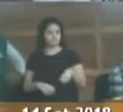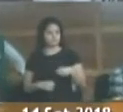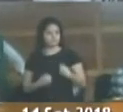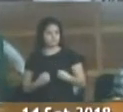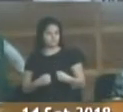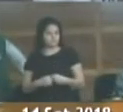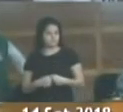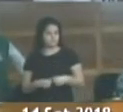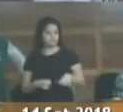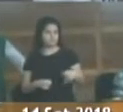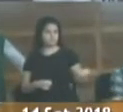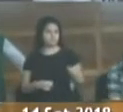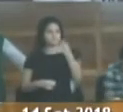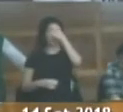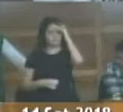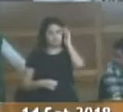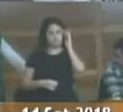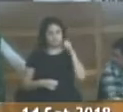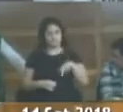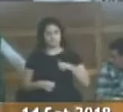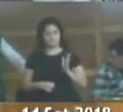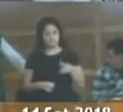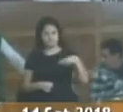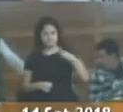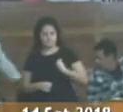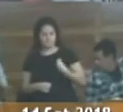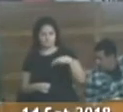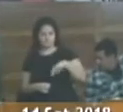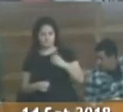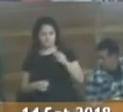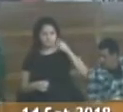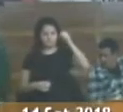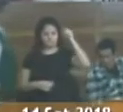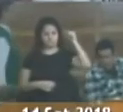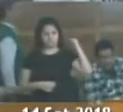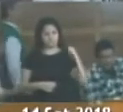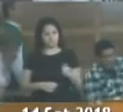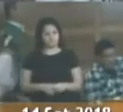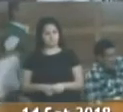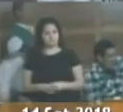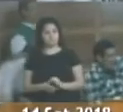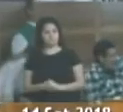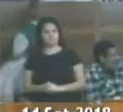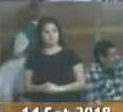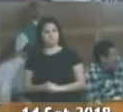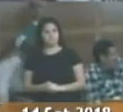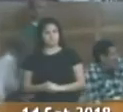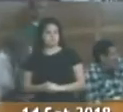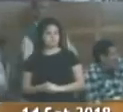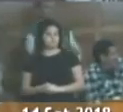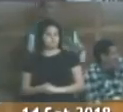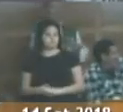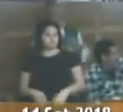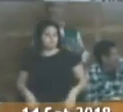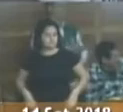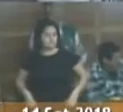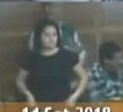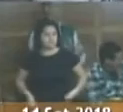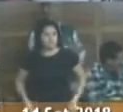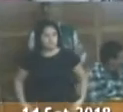muitos e muitos anos, que são os povos tradicionais e os caiçaras. Uma boa tarde a todos e uma excelente audiência.